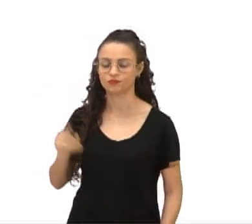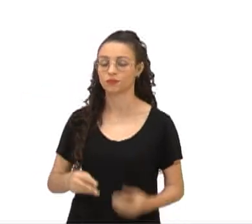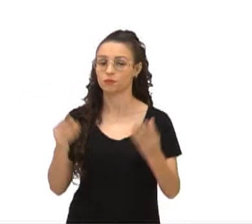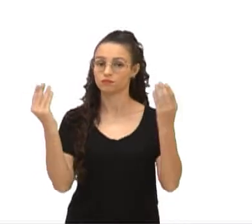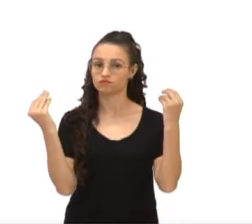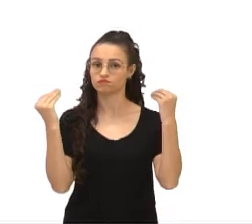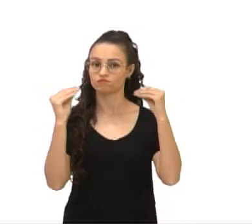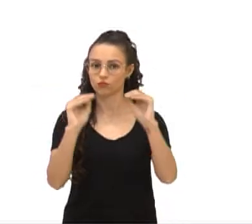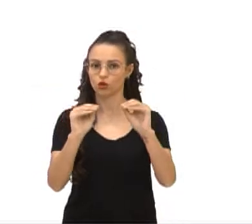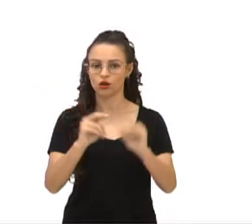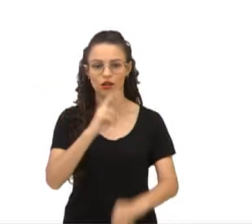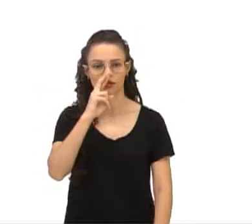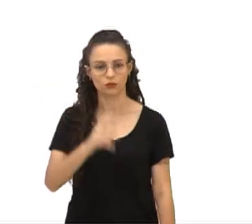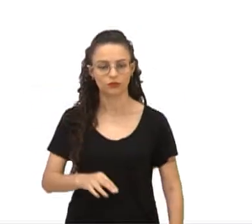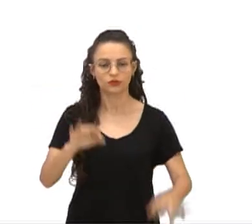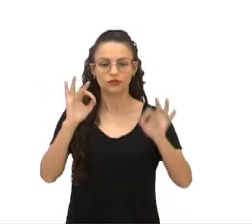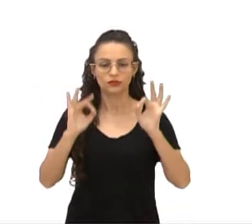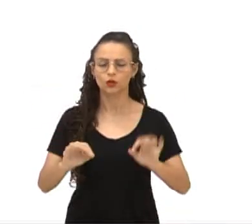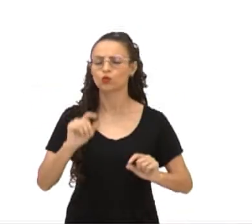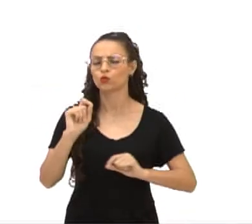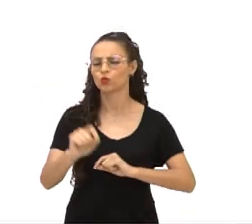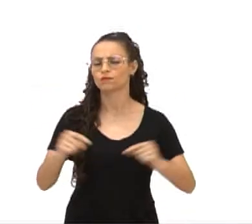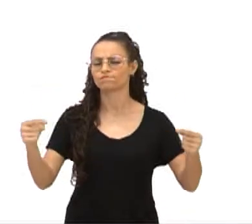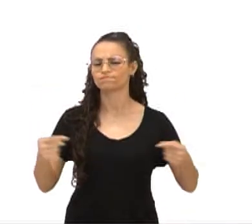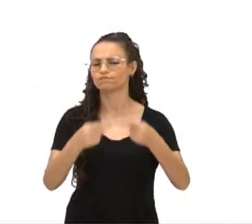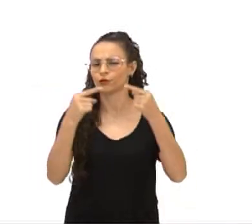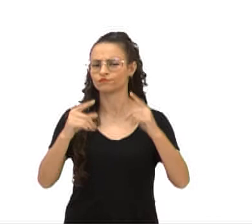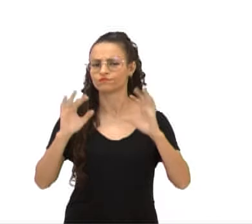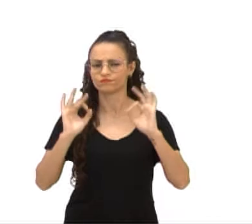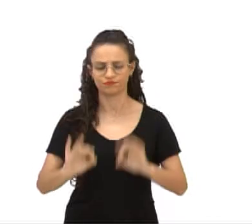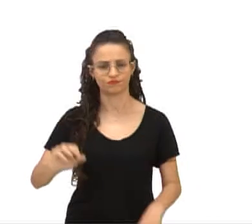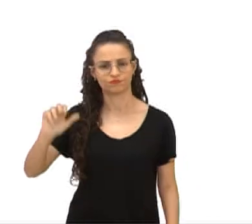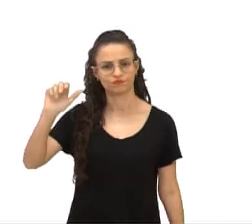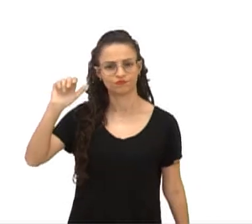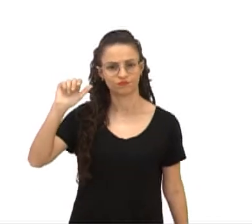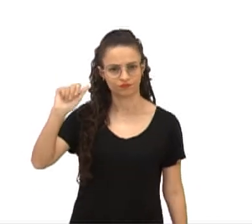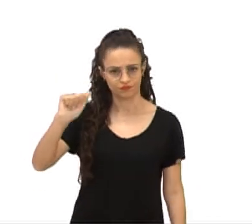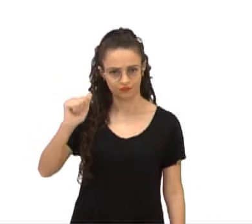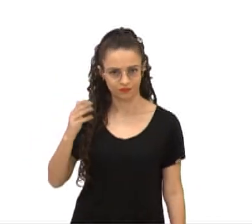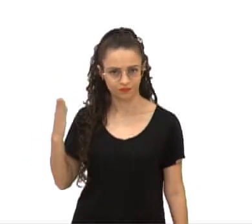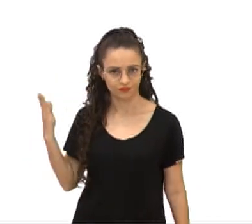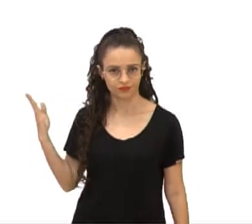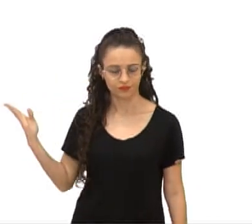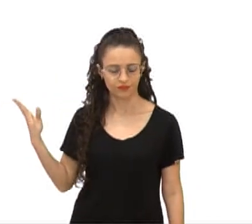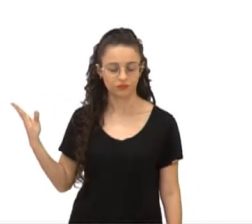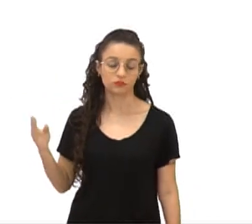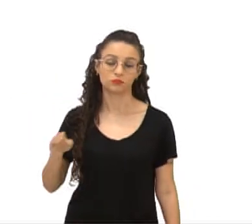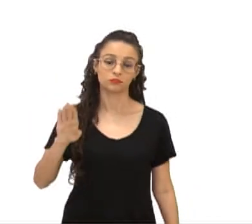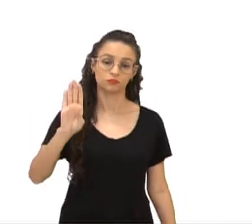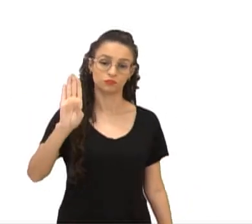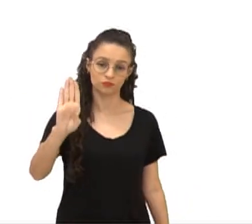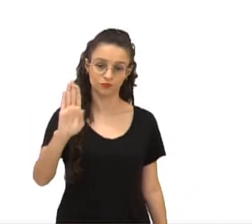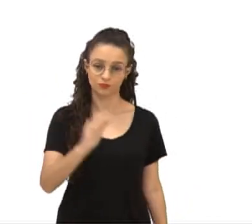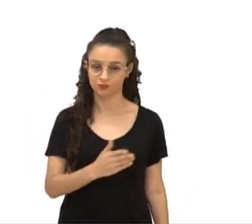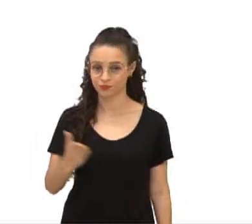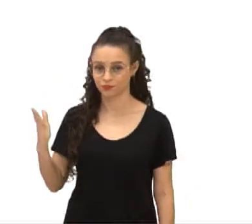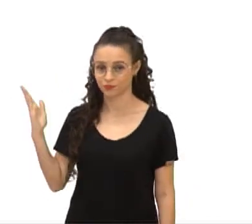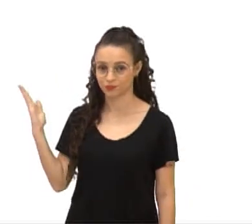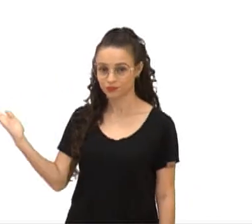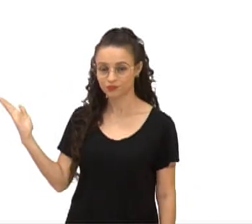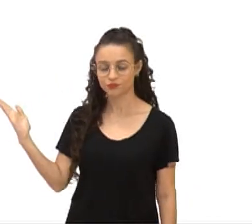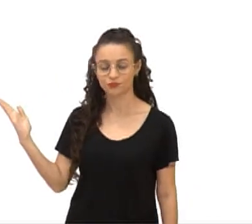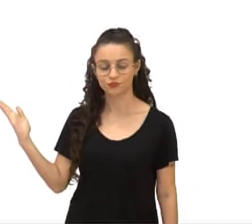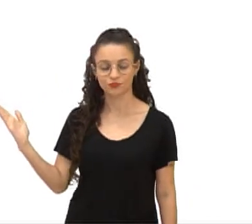implementar esse diálogo o que que se encaixaria aqui será que althernativa Notes Será que alternativa B